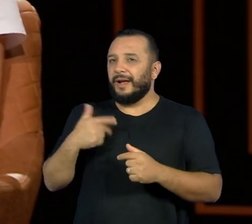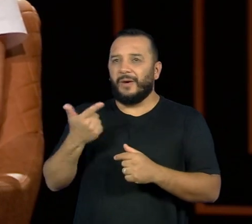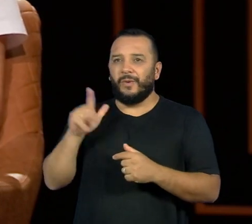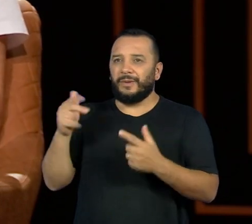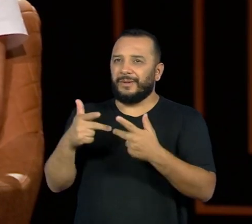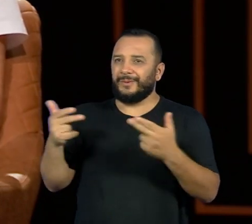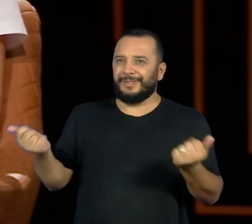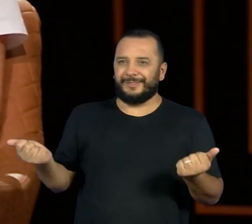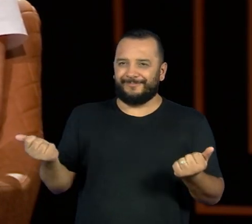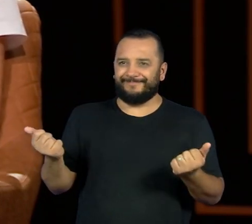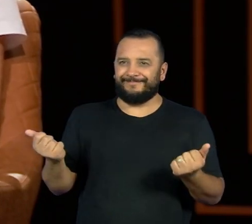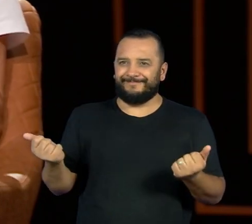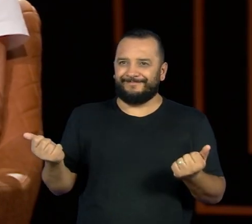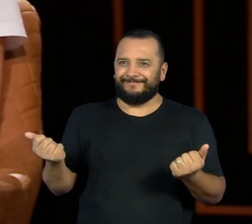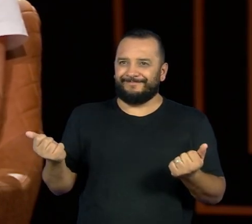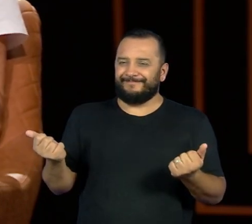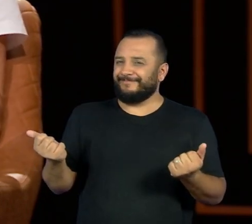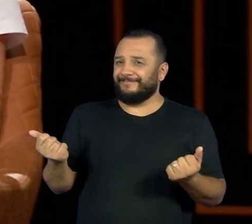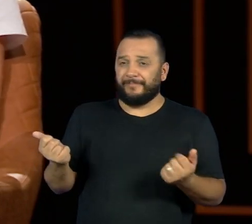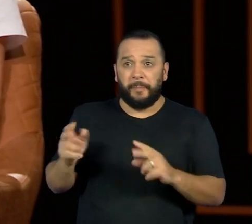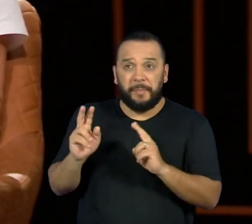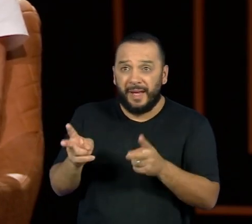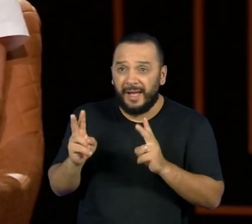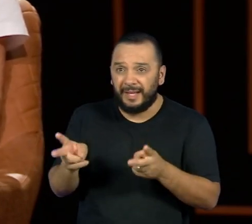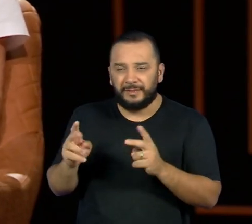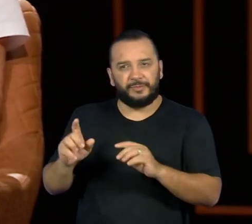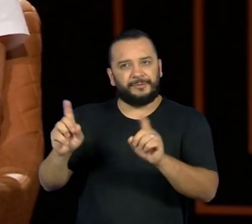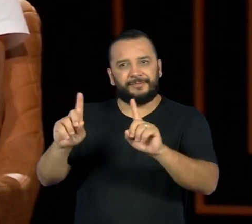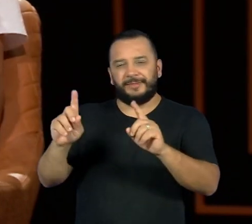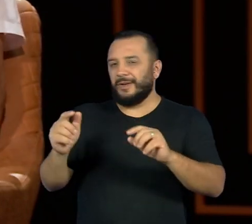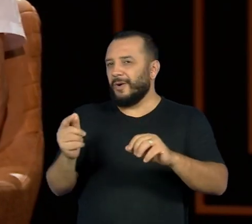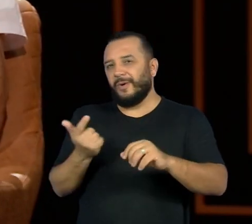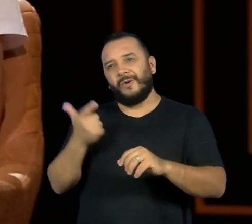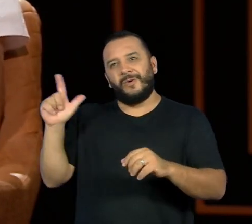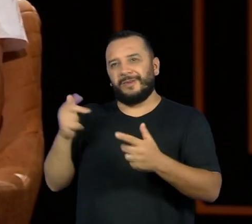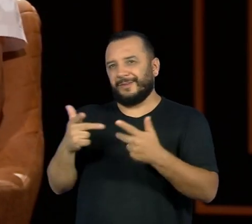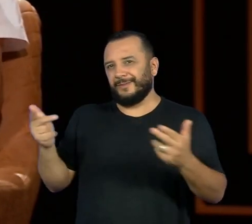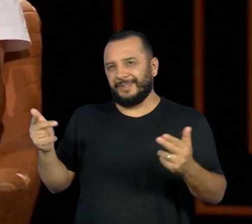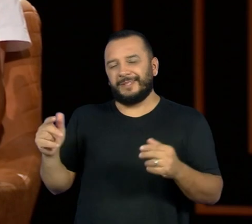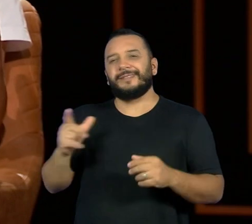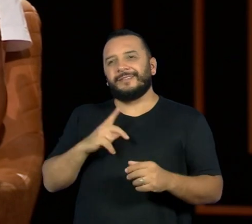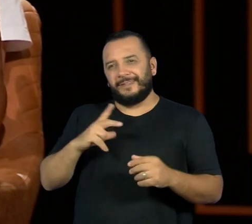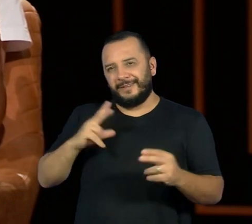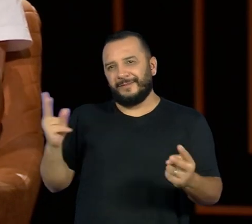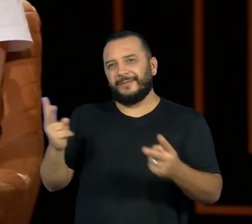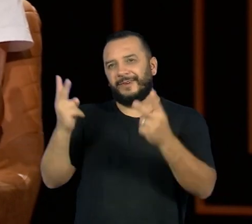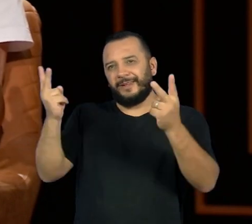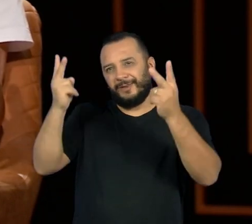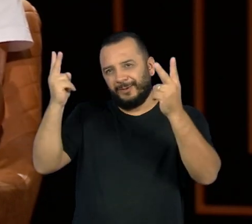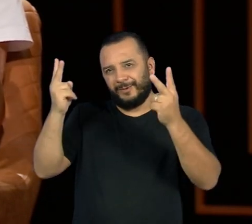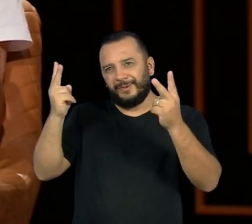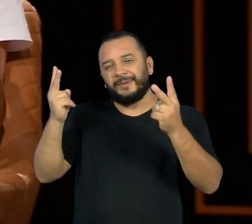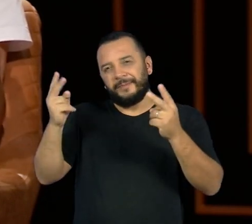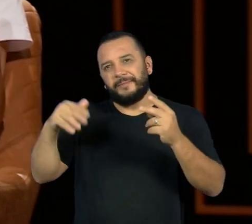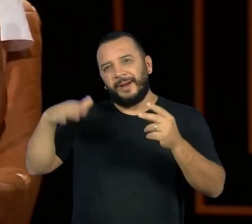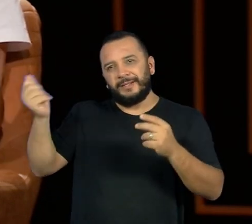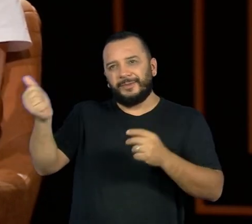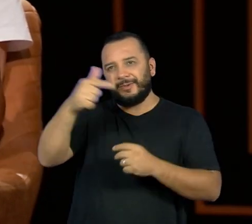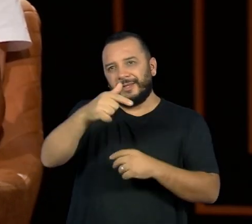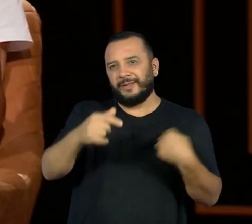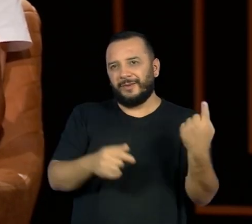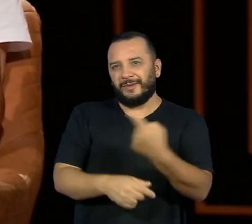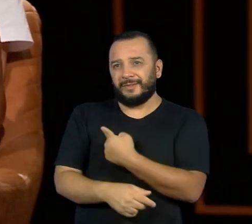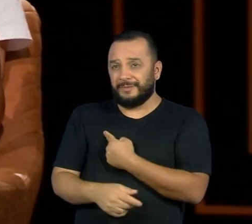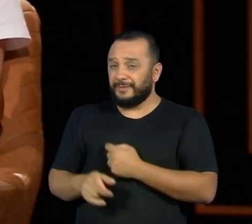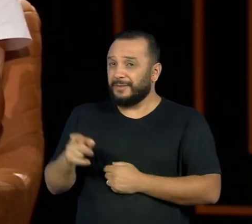coisa, sabe? Nada interfere. Eu acho que sempre que existe um valor maior do que a gente. Você